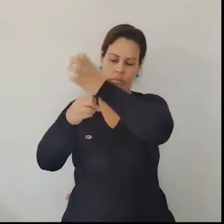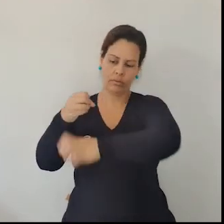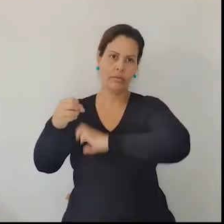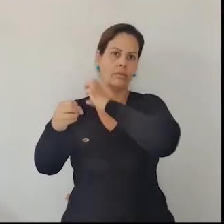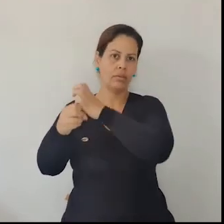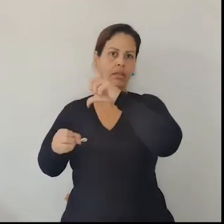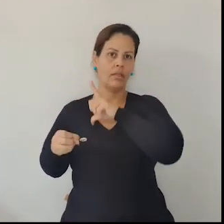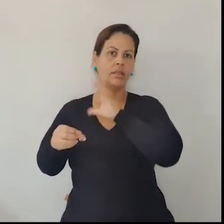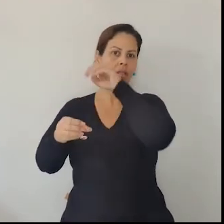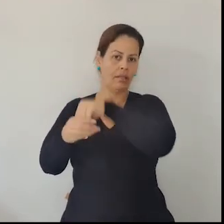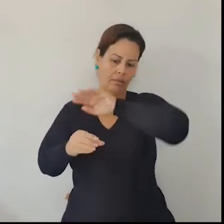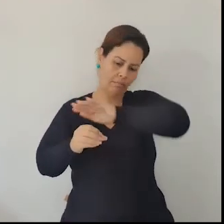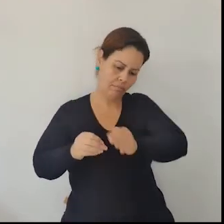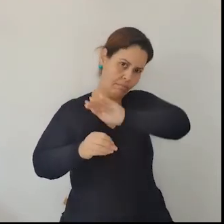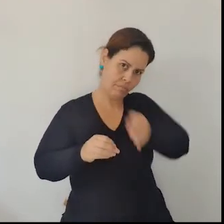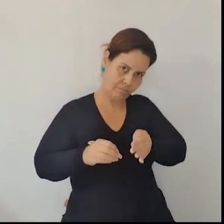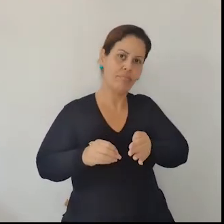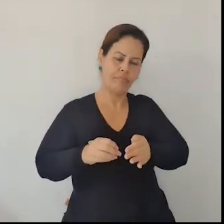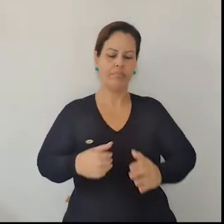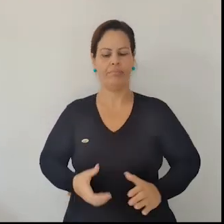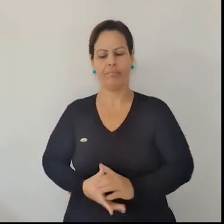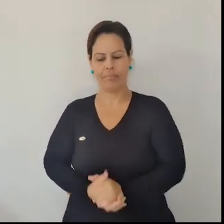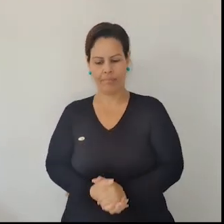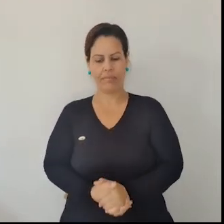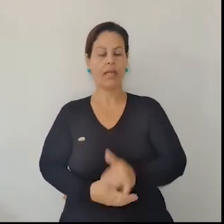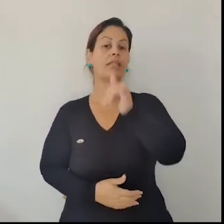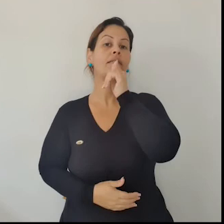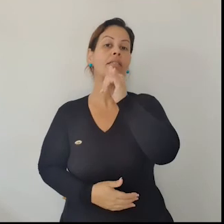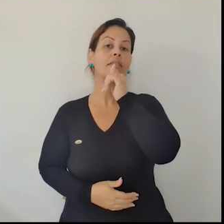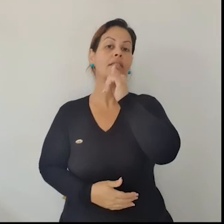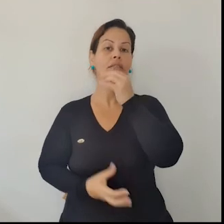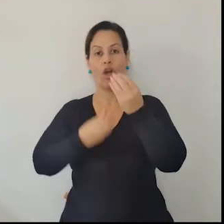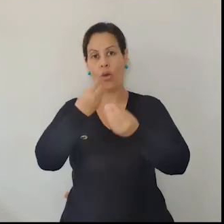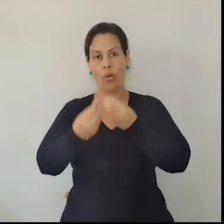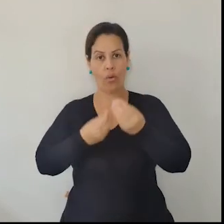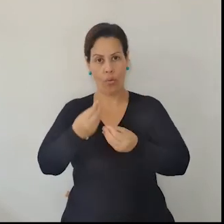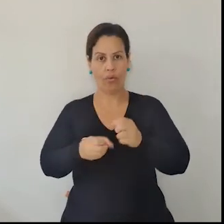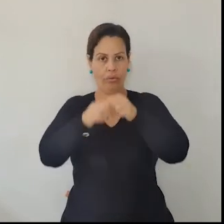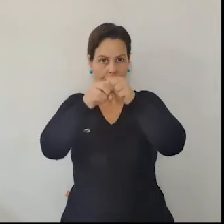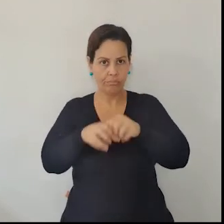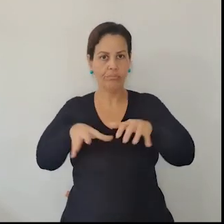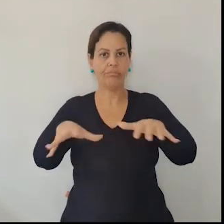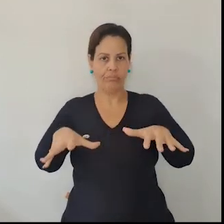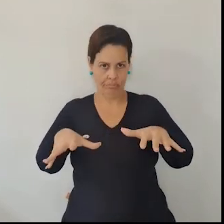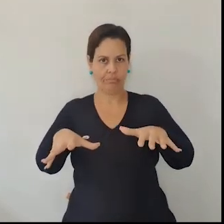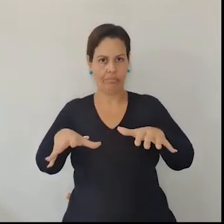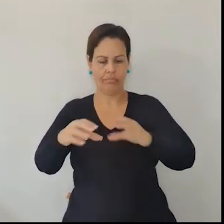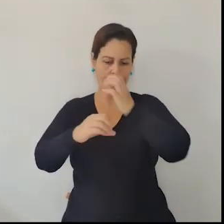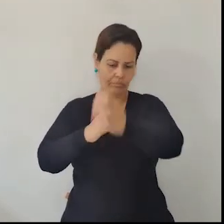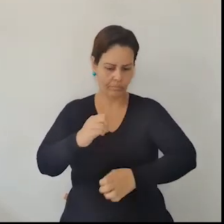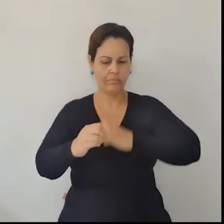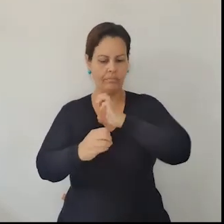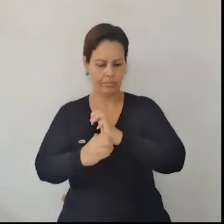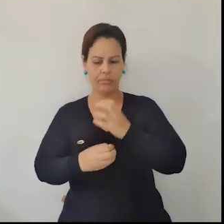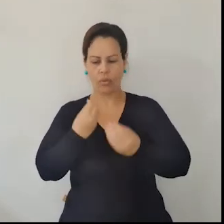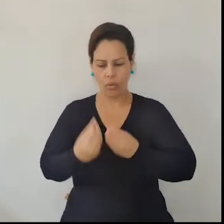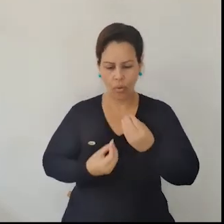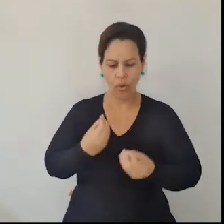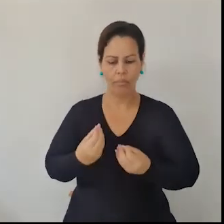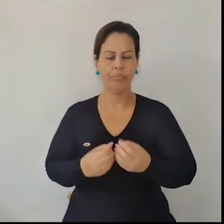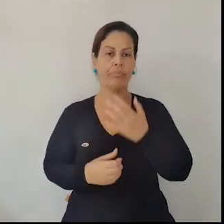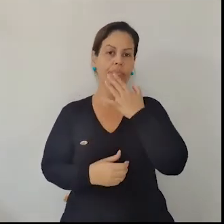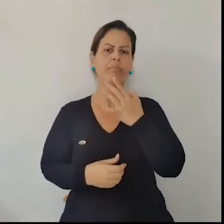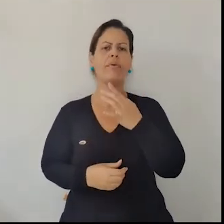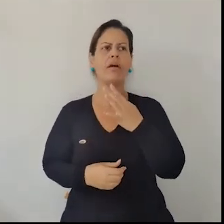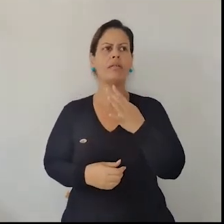E aí a gente tem um exemplo de distribuição eletrônica do elemento químico do cloro. Como o cloro possui número